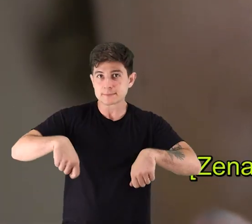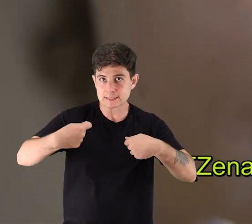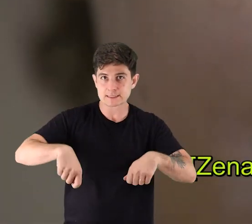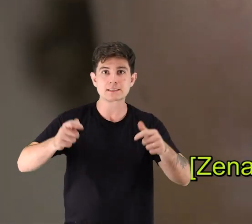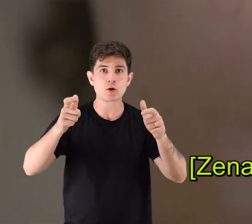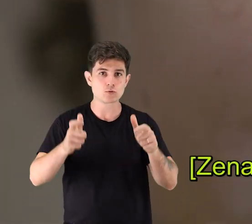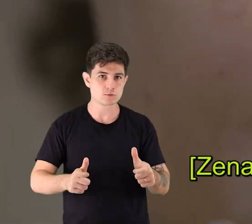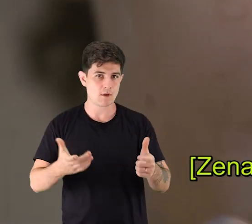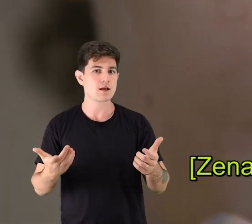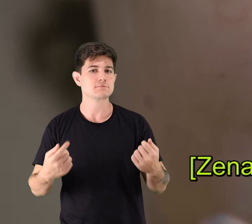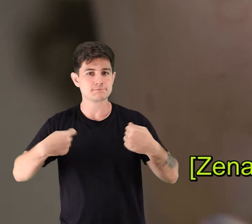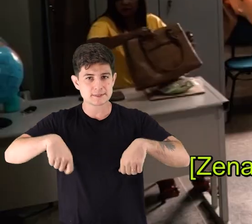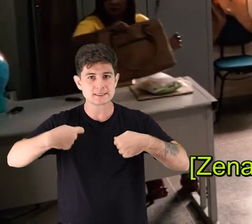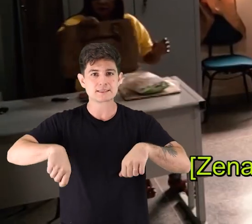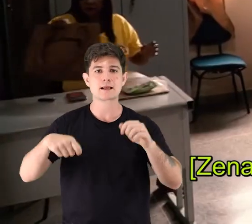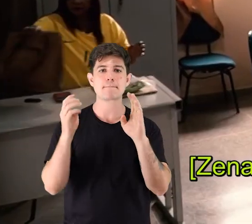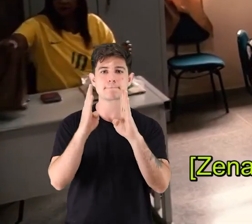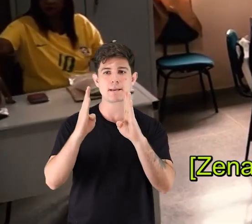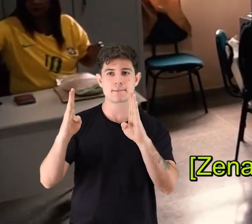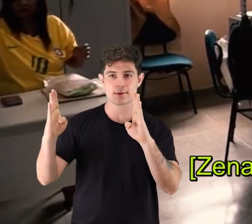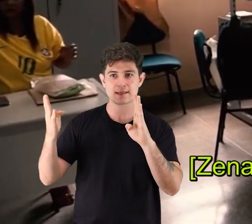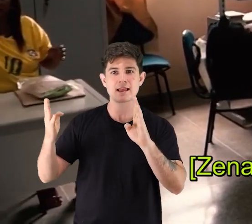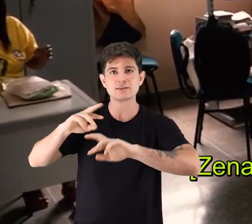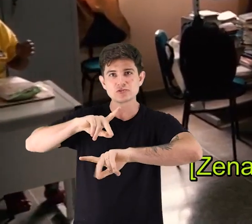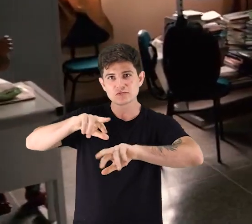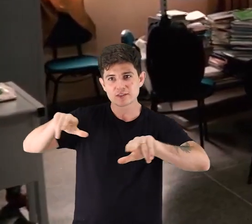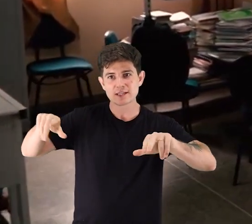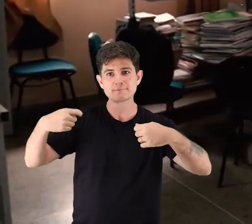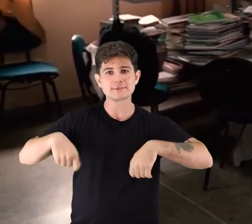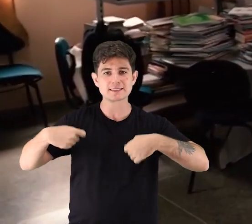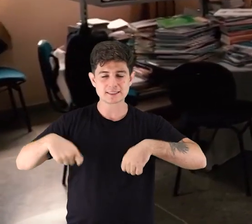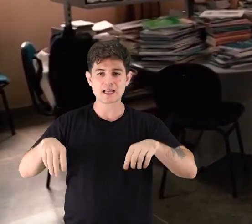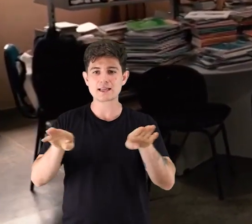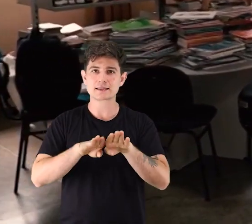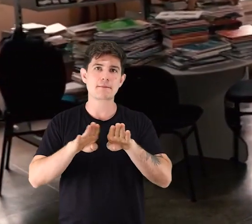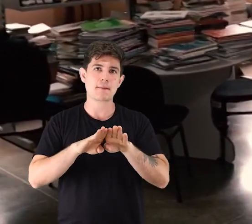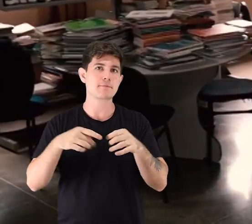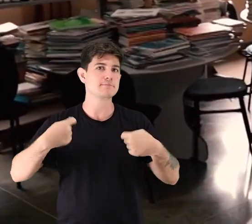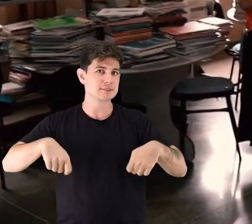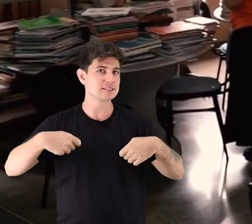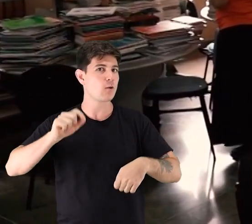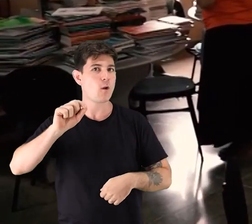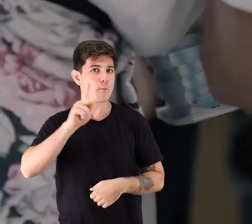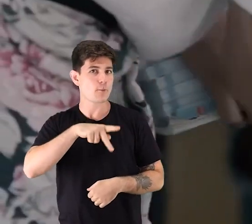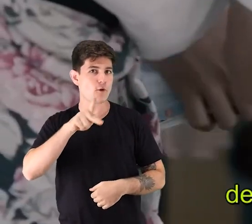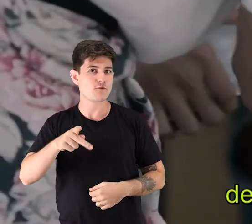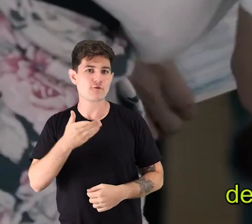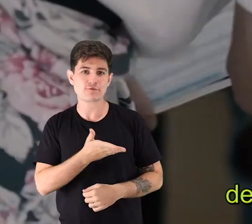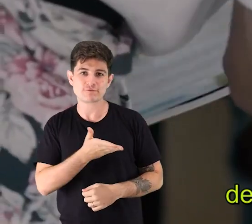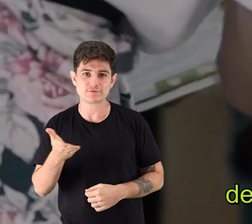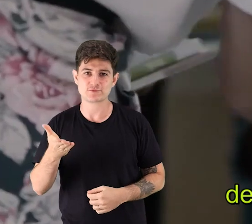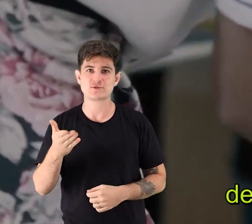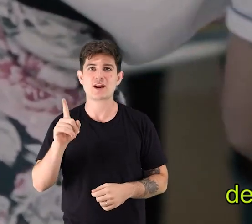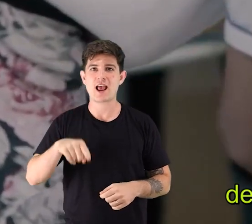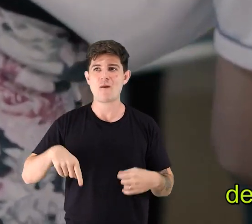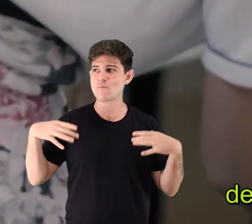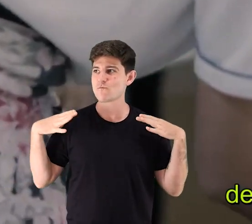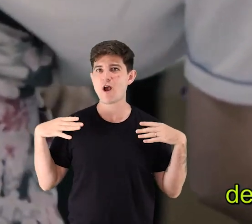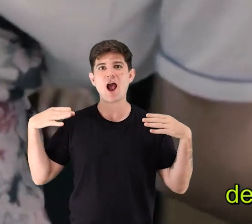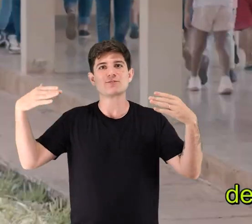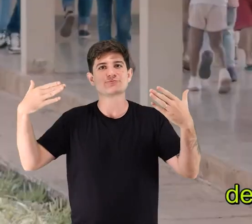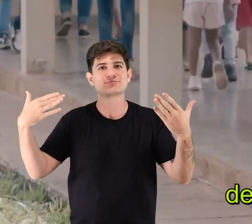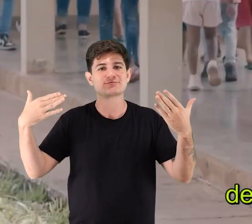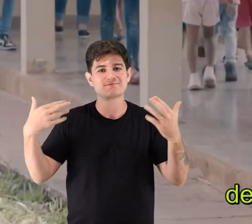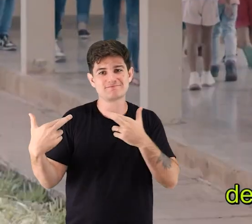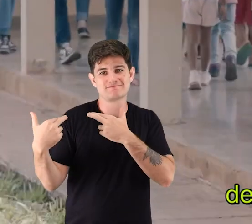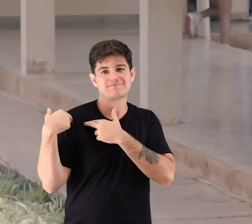A gente precisa do espaço, precisamos de um acervo, né, dessa bibliodiversidade e precisamos, claro, dos nossos mediadores da leitura, que